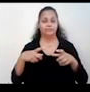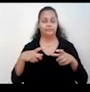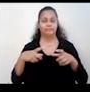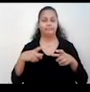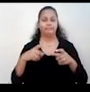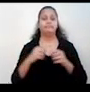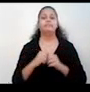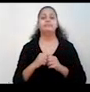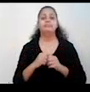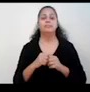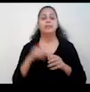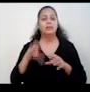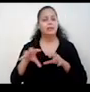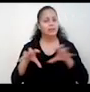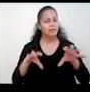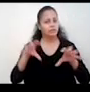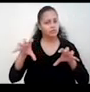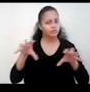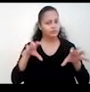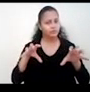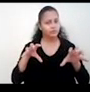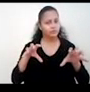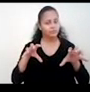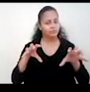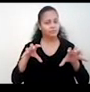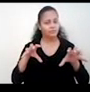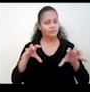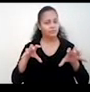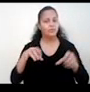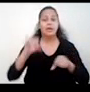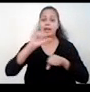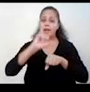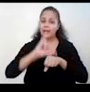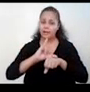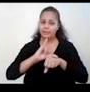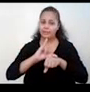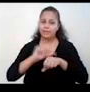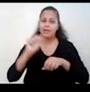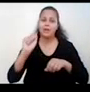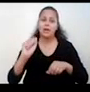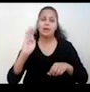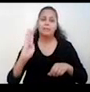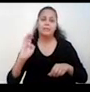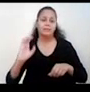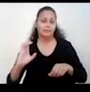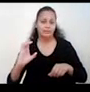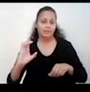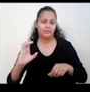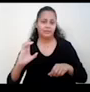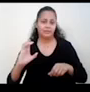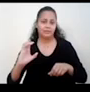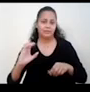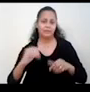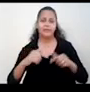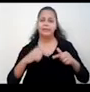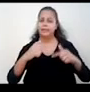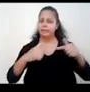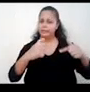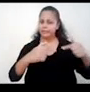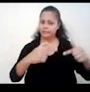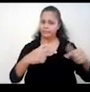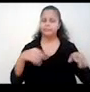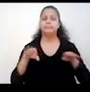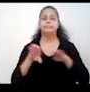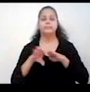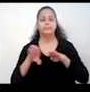nacional, metrópole, a grande metrópole nacional, aí tem a capital regional A, B e C, e assim sucessivamente aí também tem as